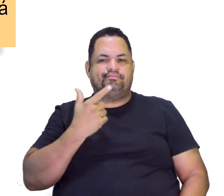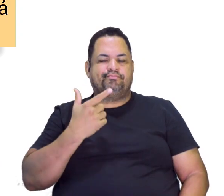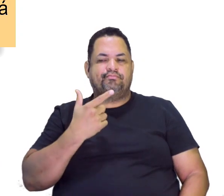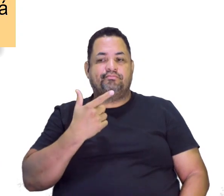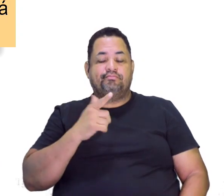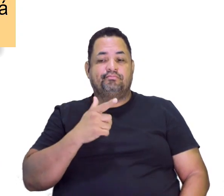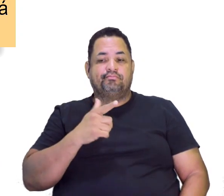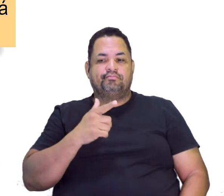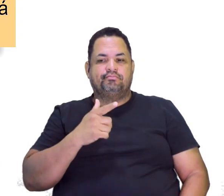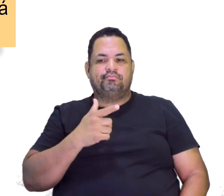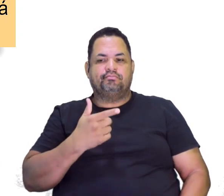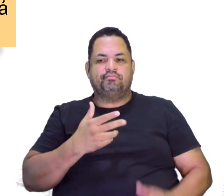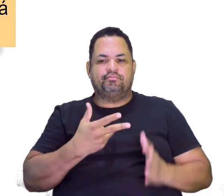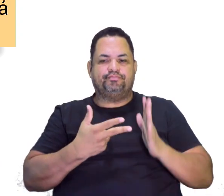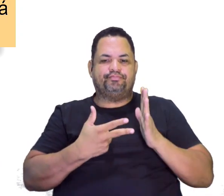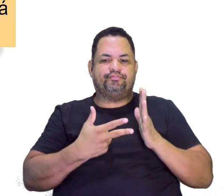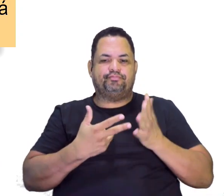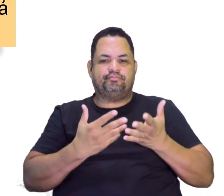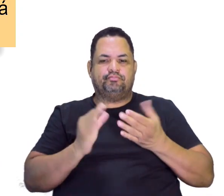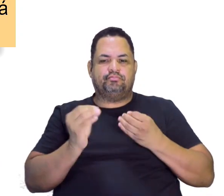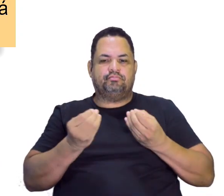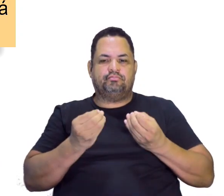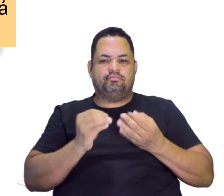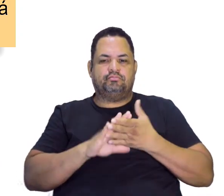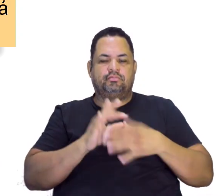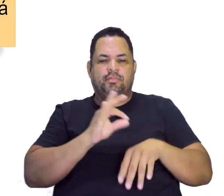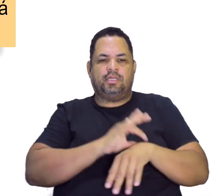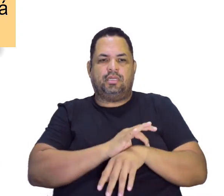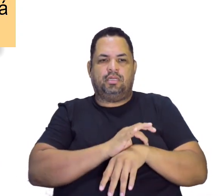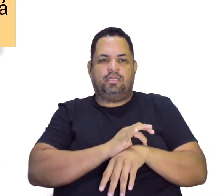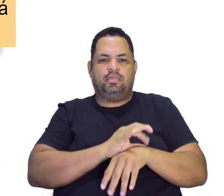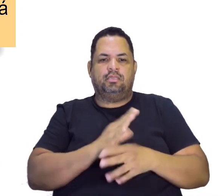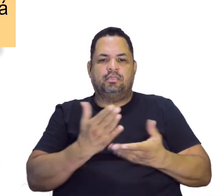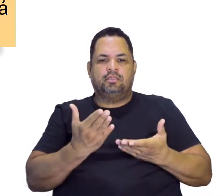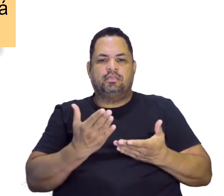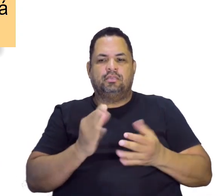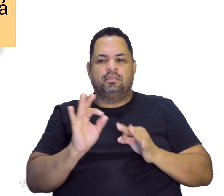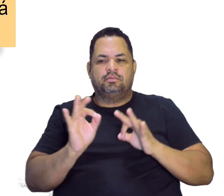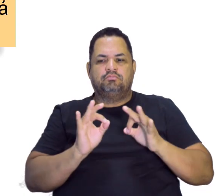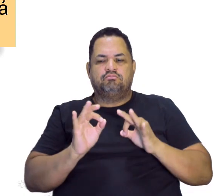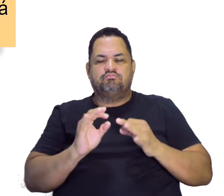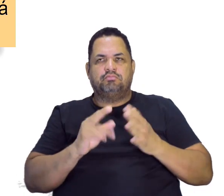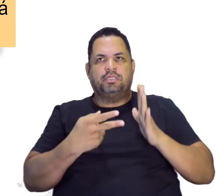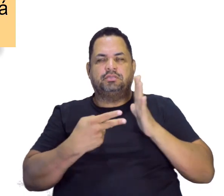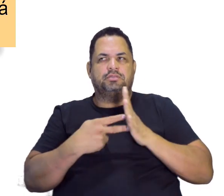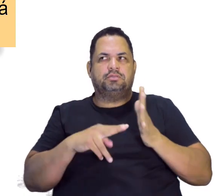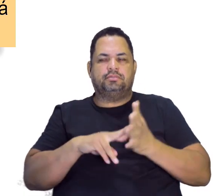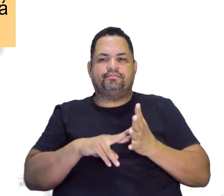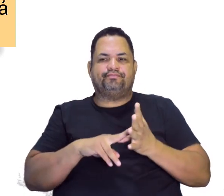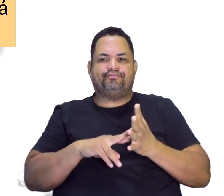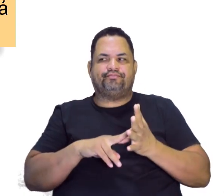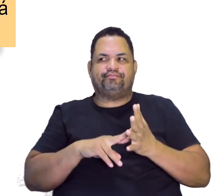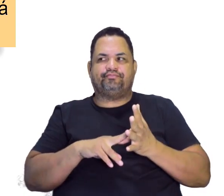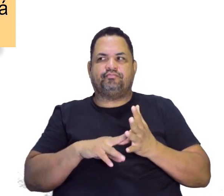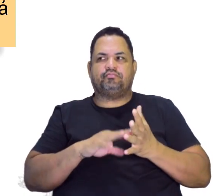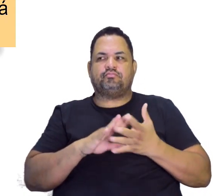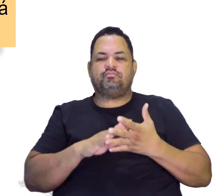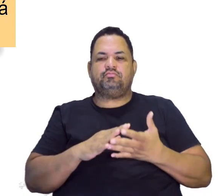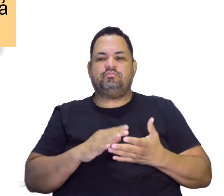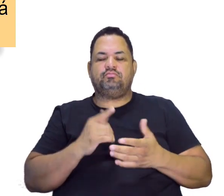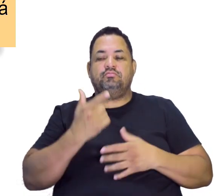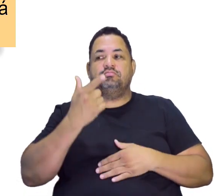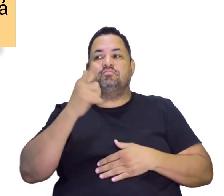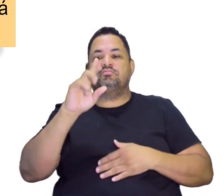eh de autofagia assim carnal a ao ao movimento que ele